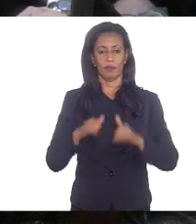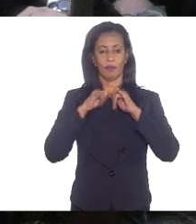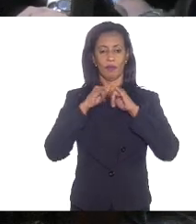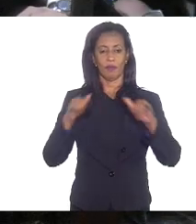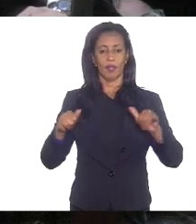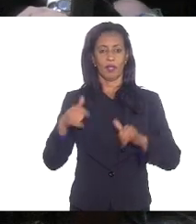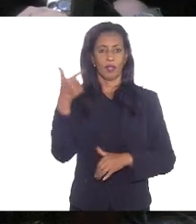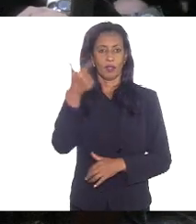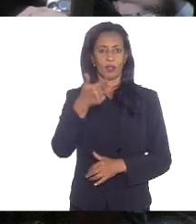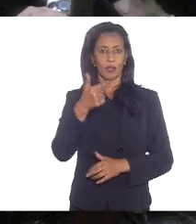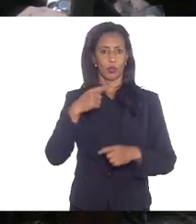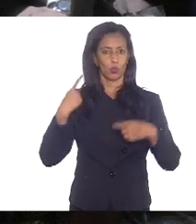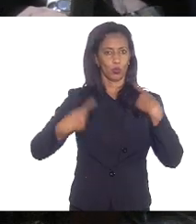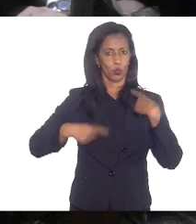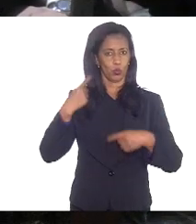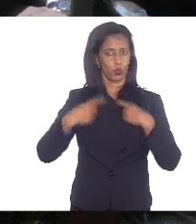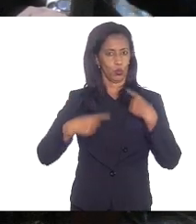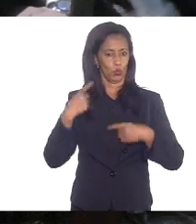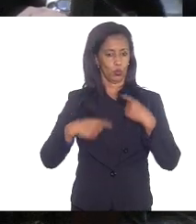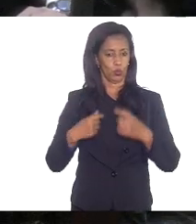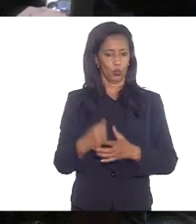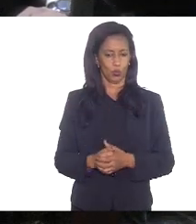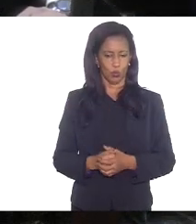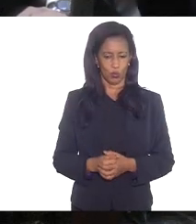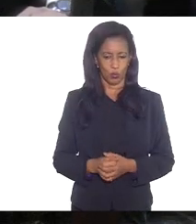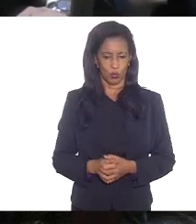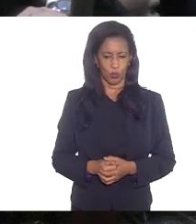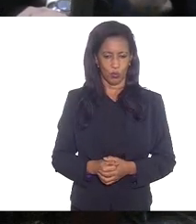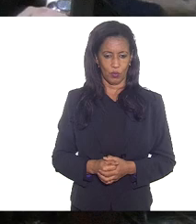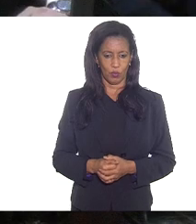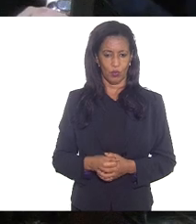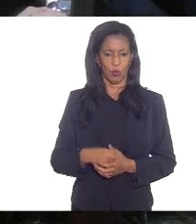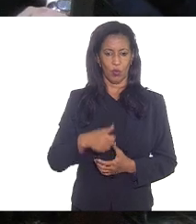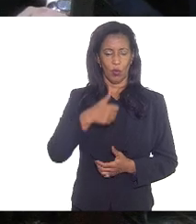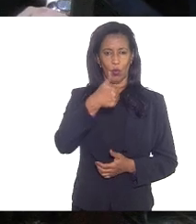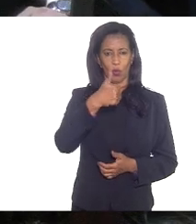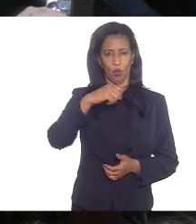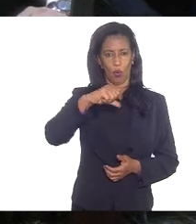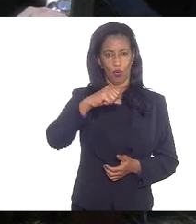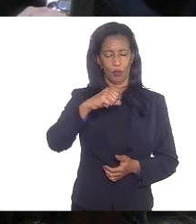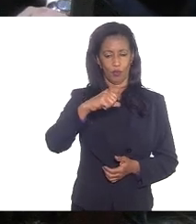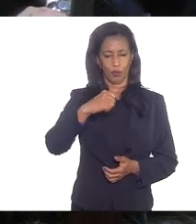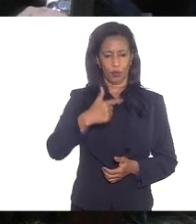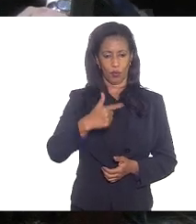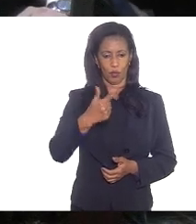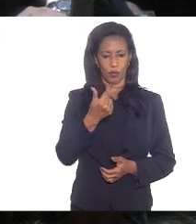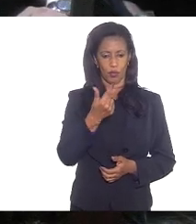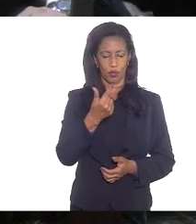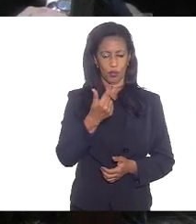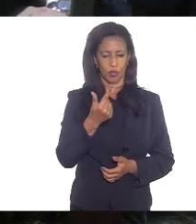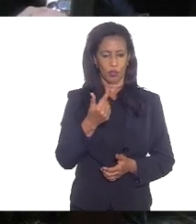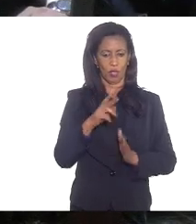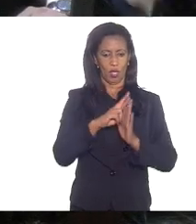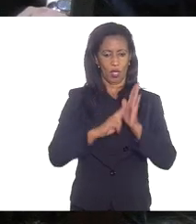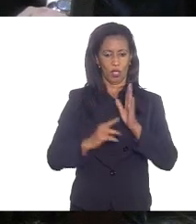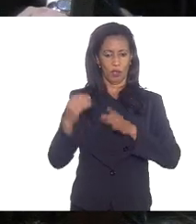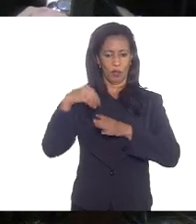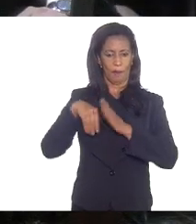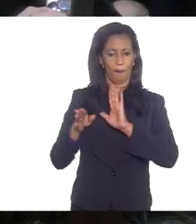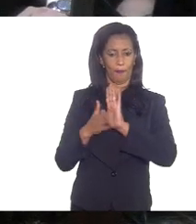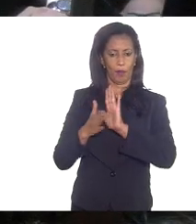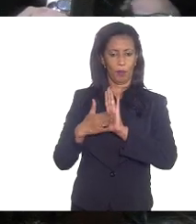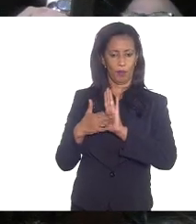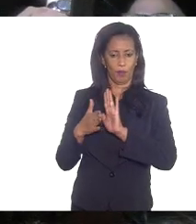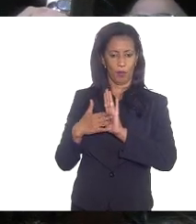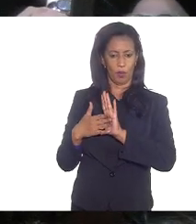Anuncio, em segunda discussão, sujeito a disposições especiais de acordo com o artigo 192 do Regimento Interno, proposta de emenda